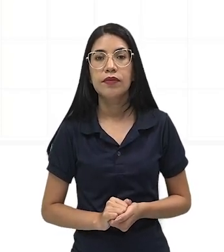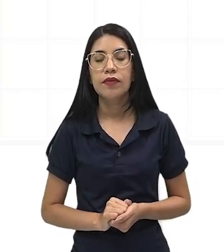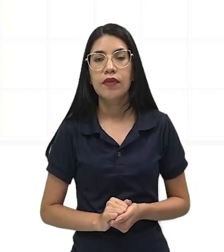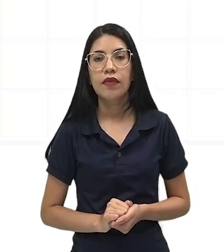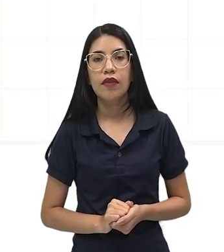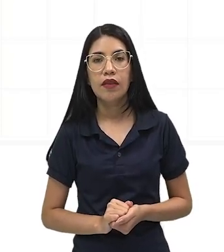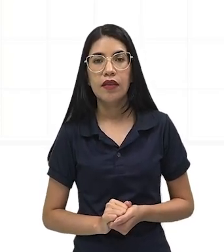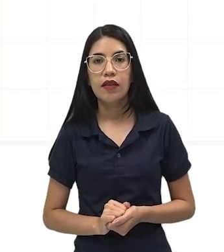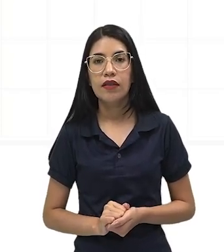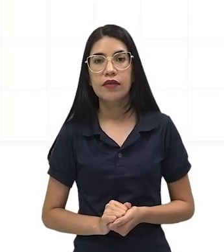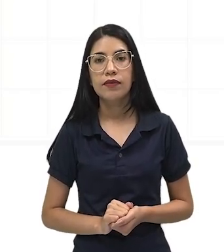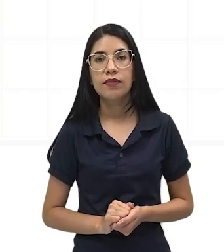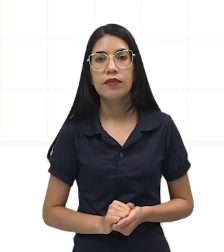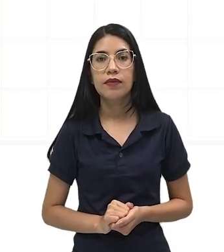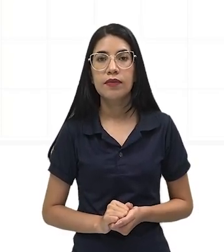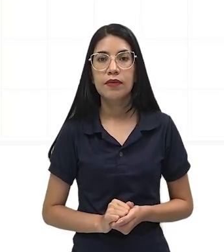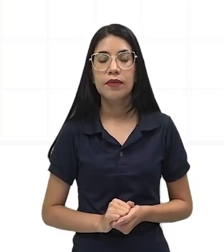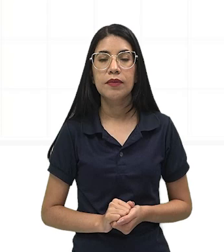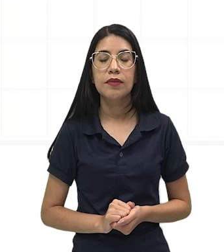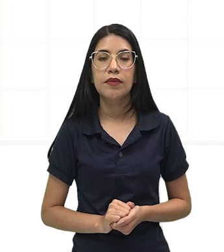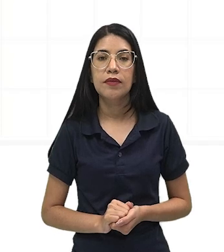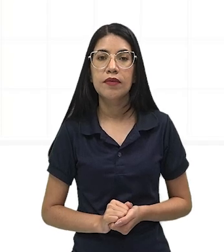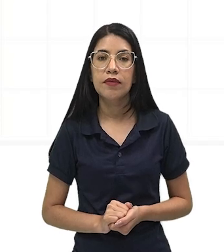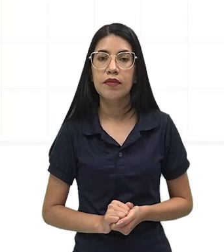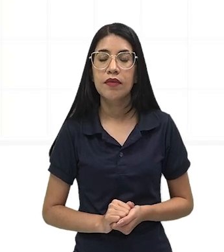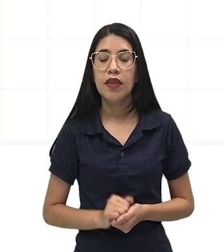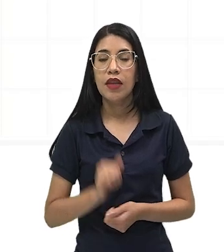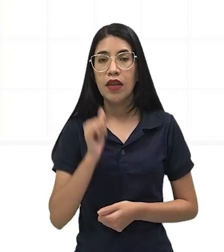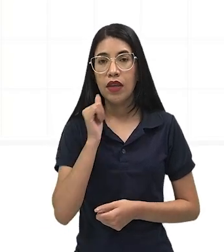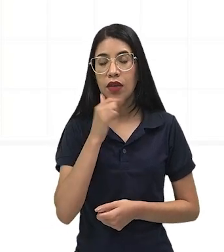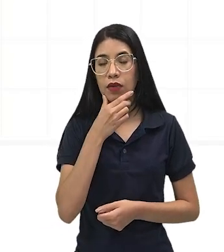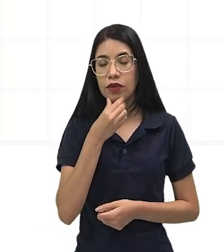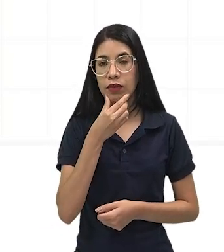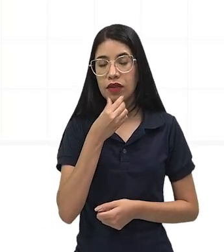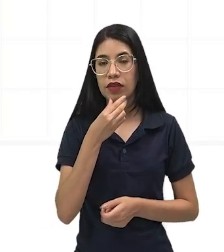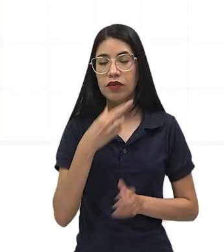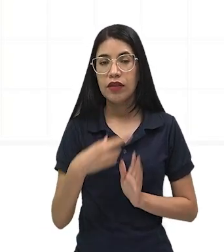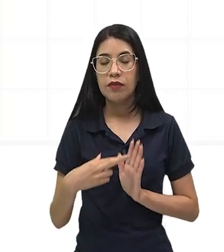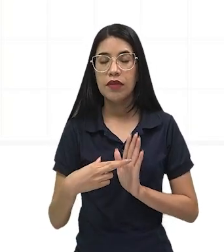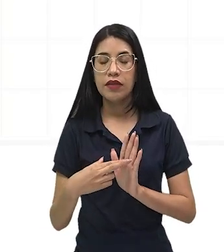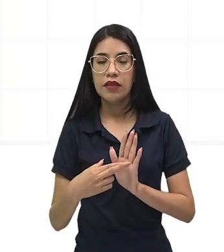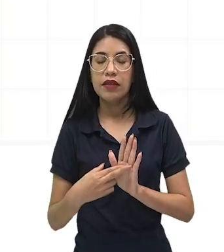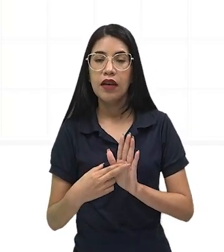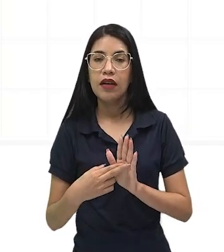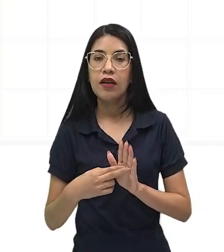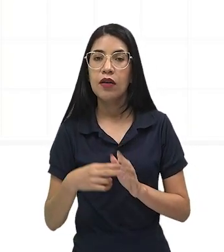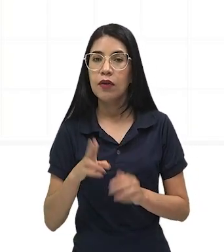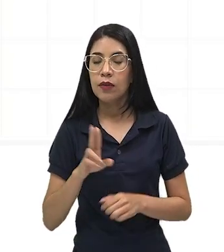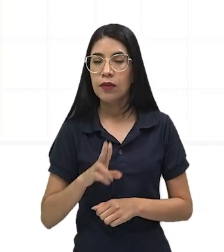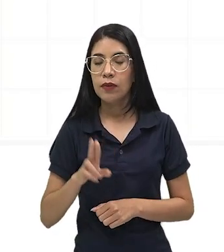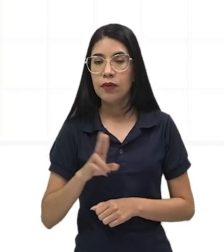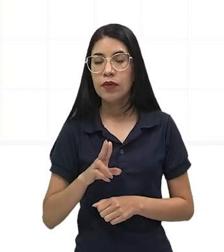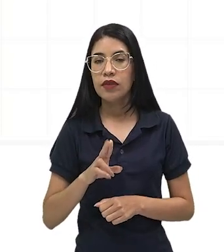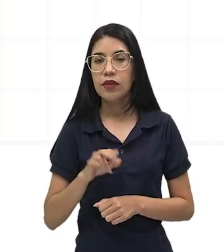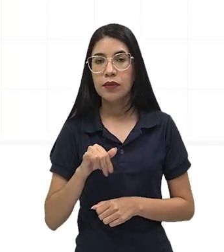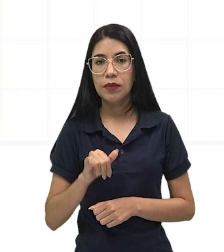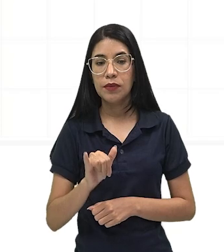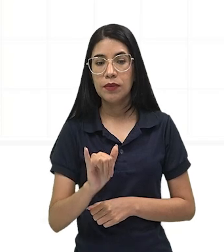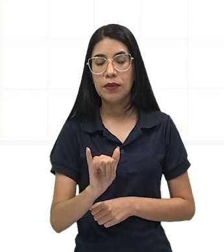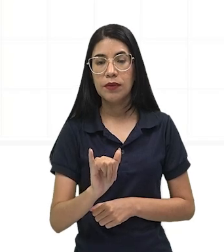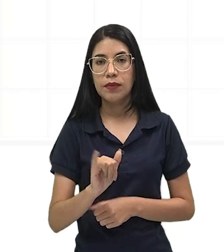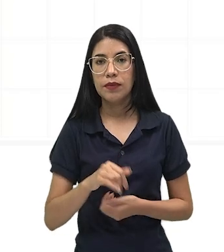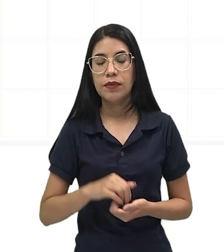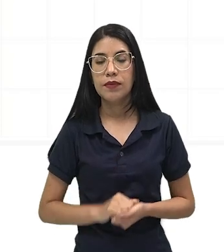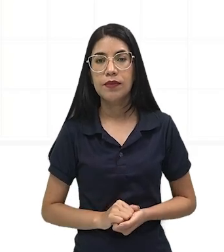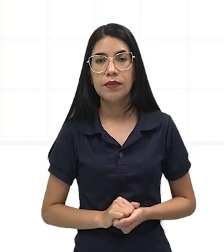meninas. Beleza? E os meninos que vêm depois nessa situação problema será representado